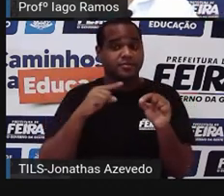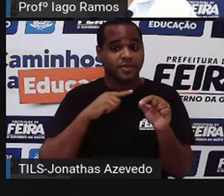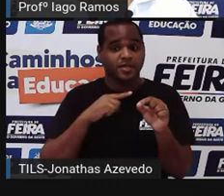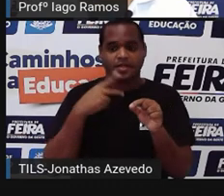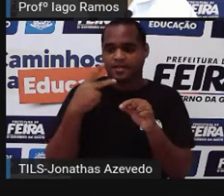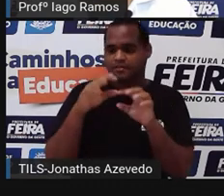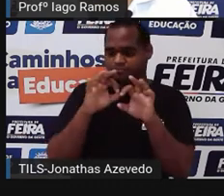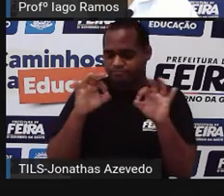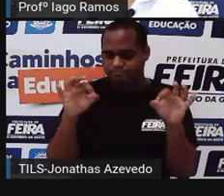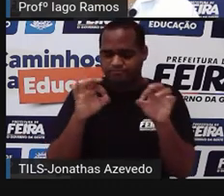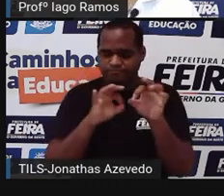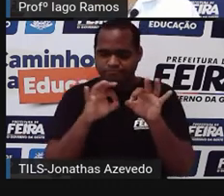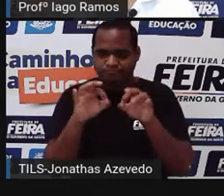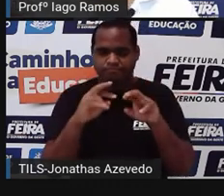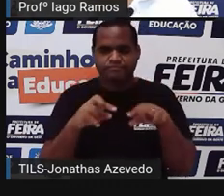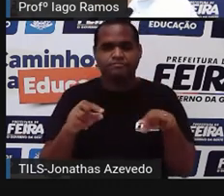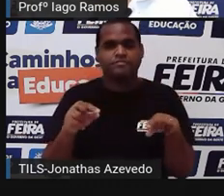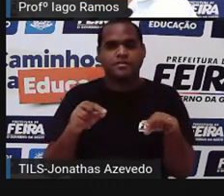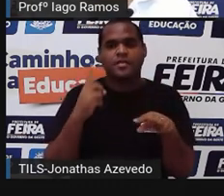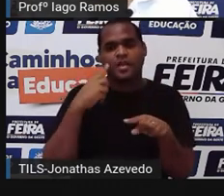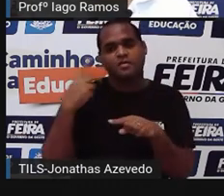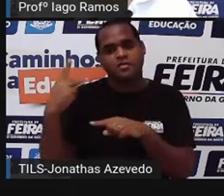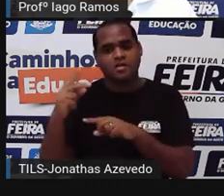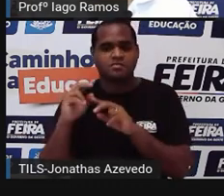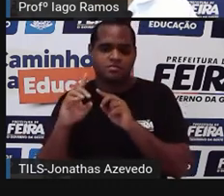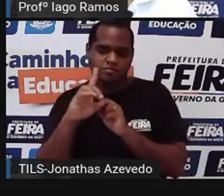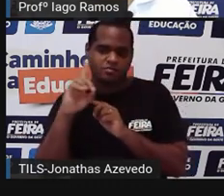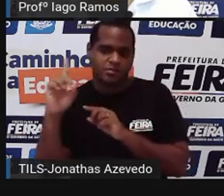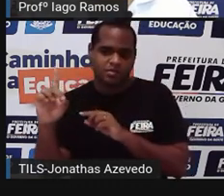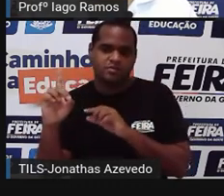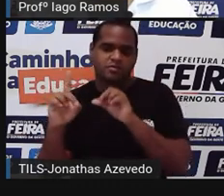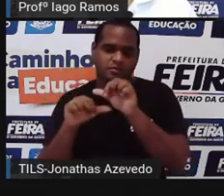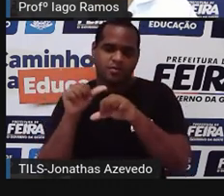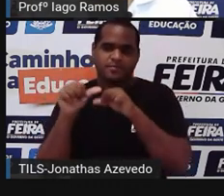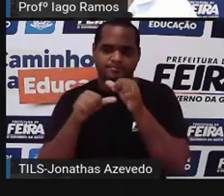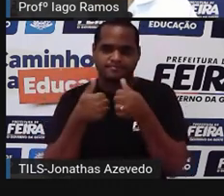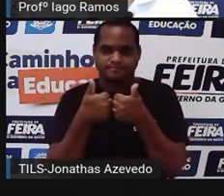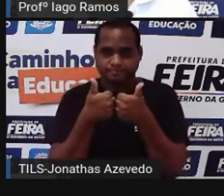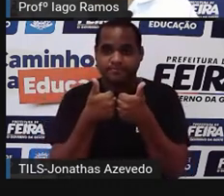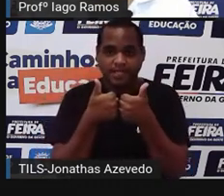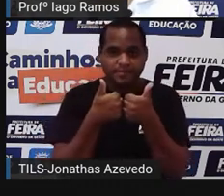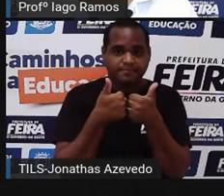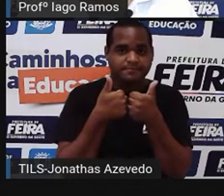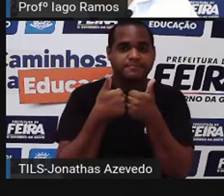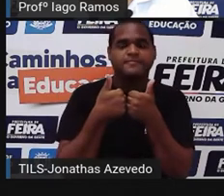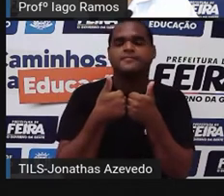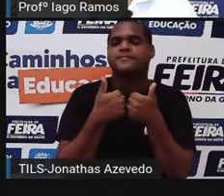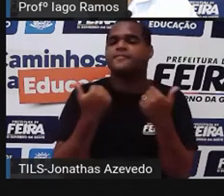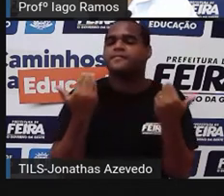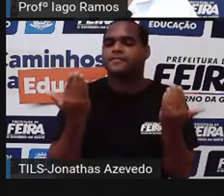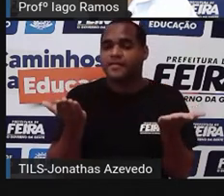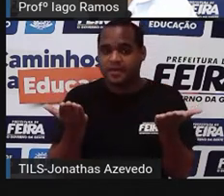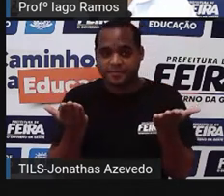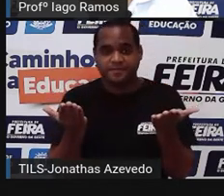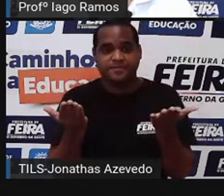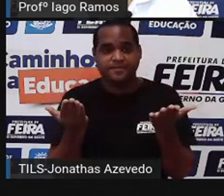construída tá bom no sentido para direita tá então